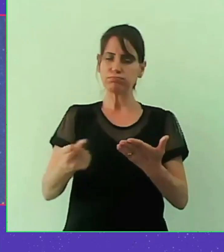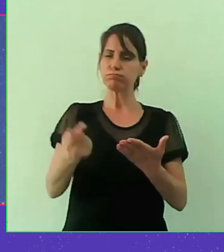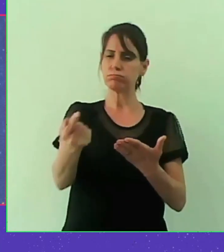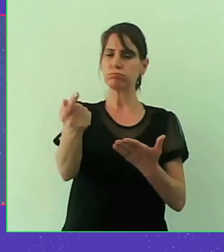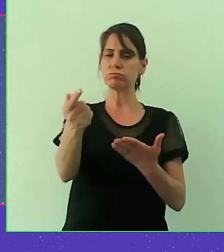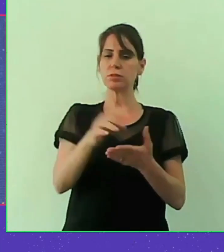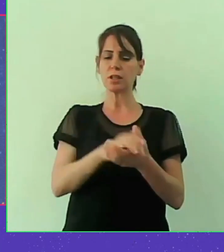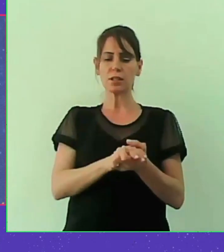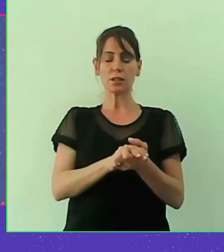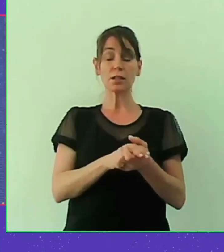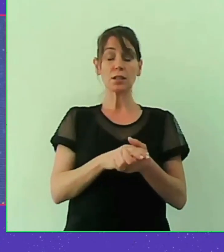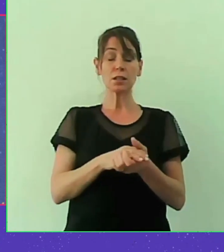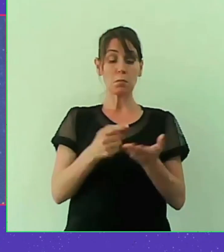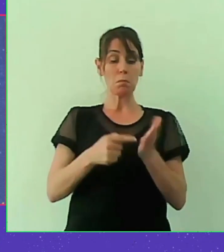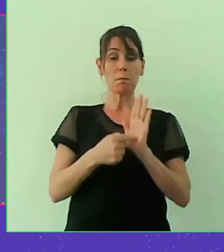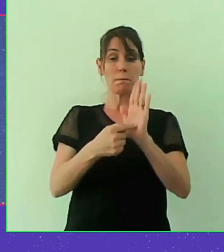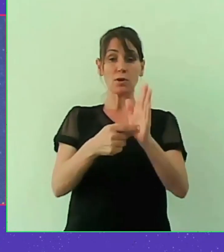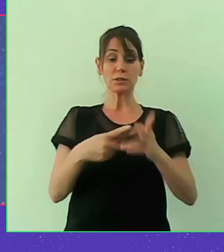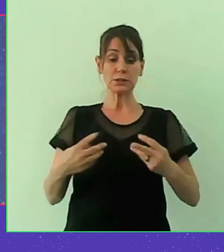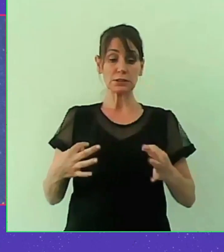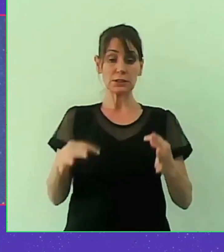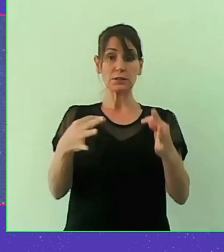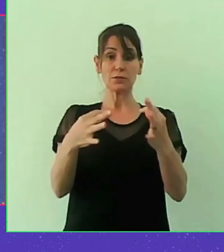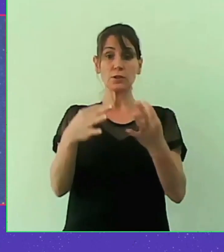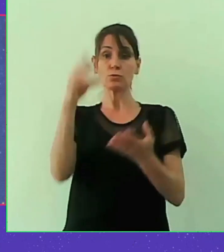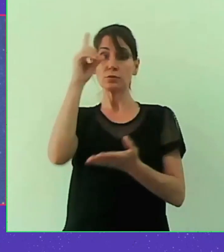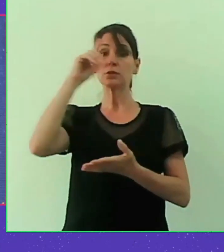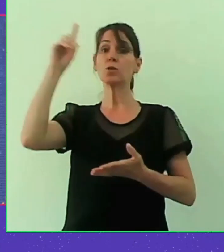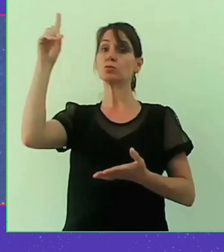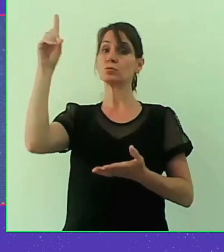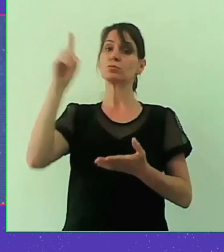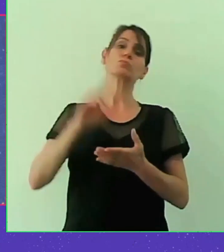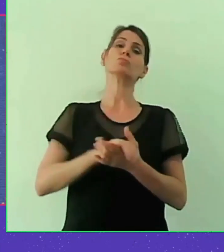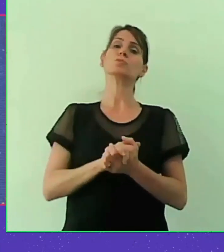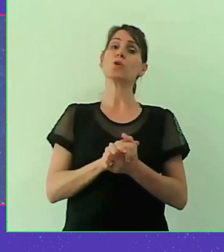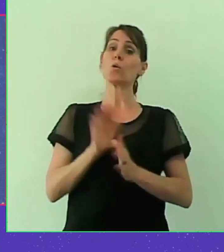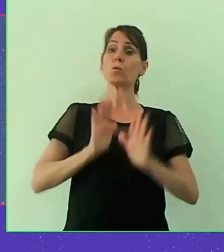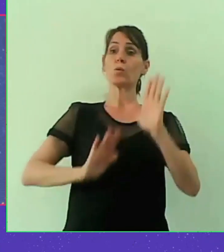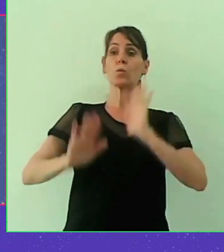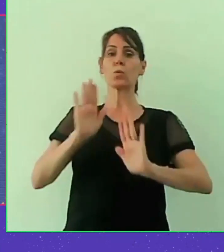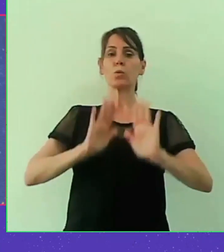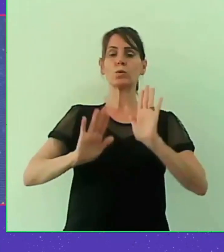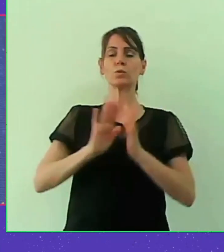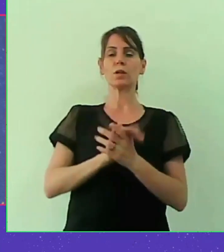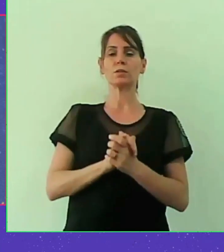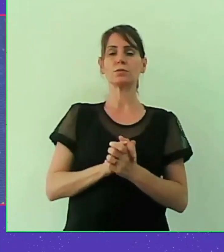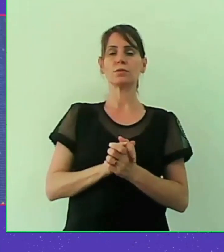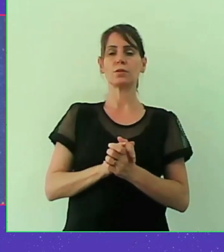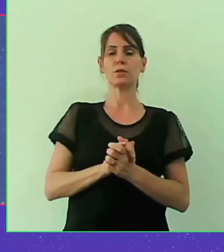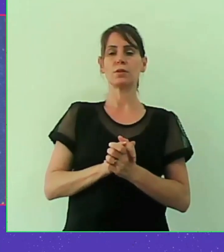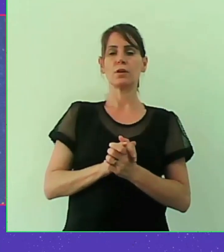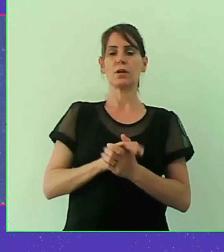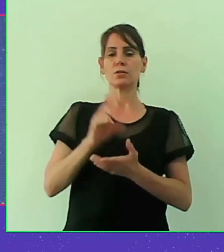mim. Contudo, não quereis vir a mim para terdes vida.